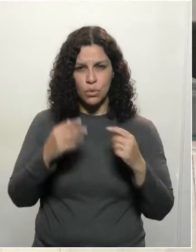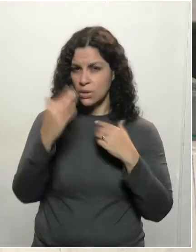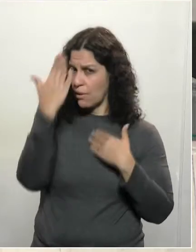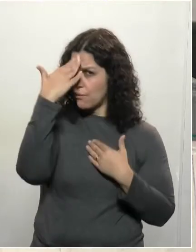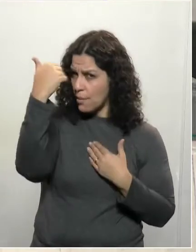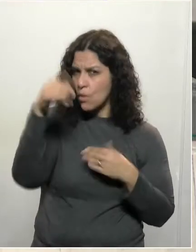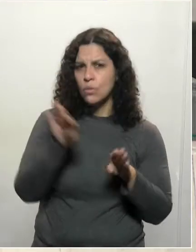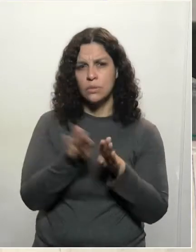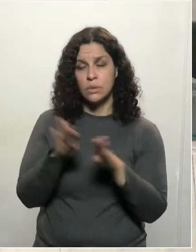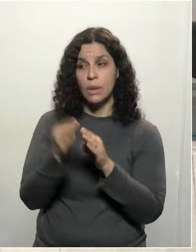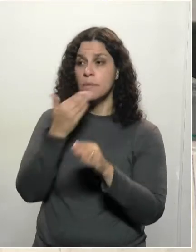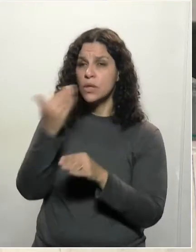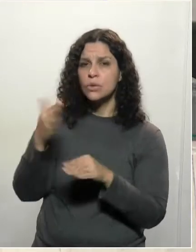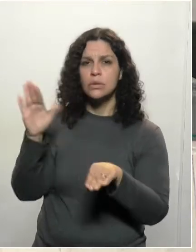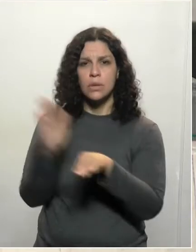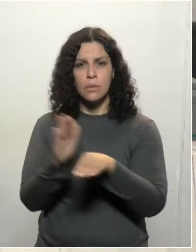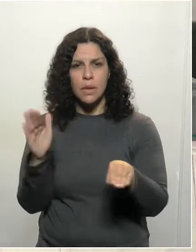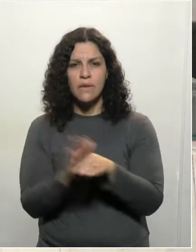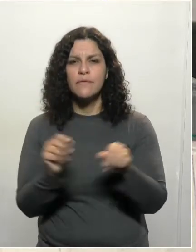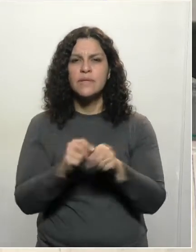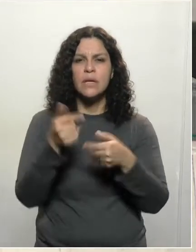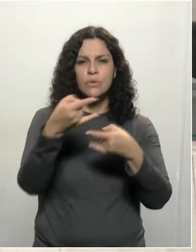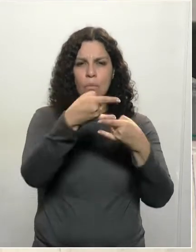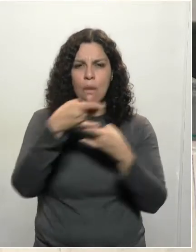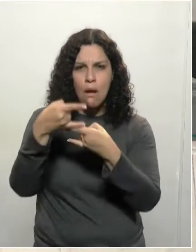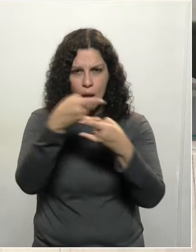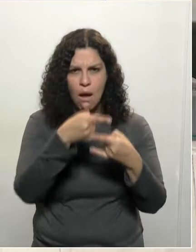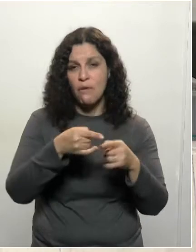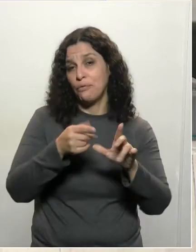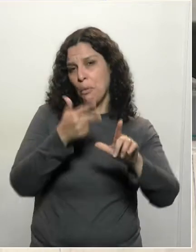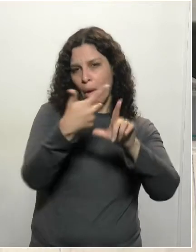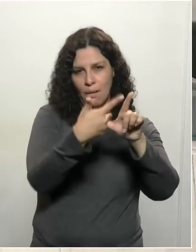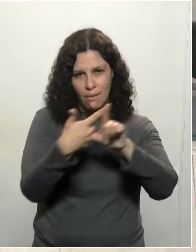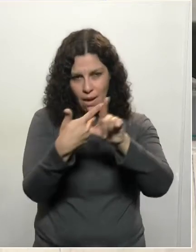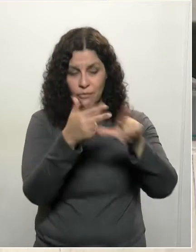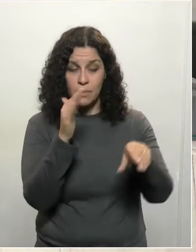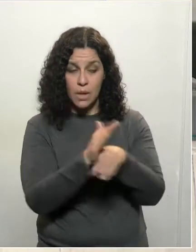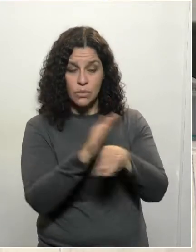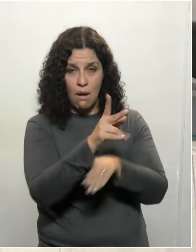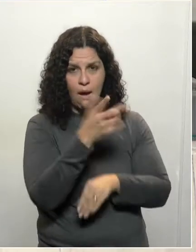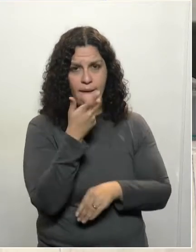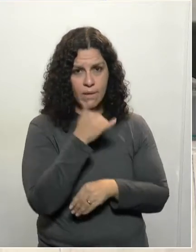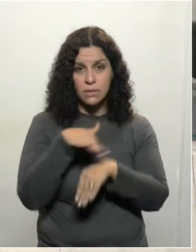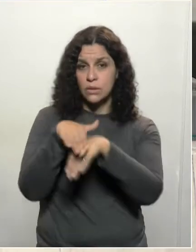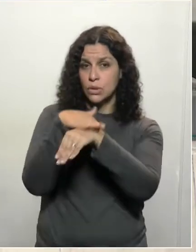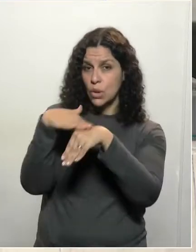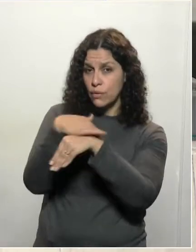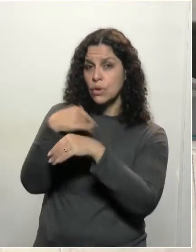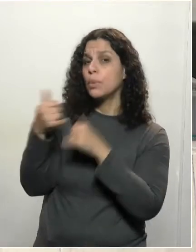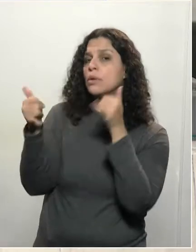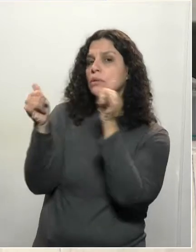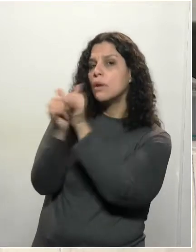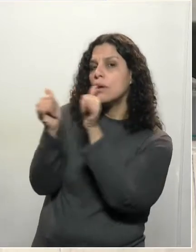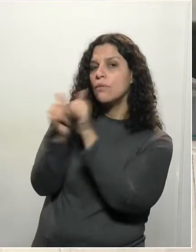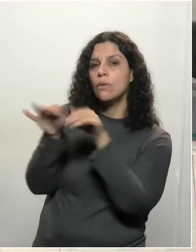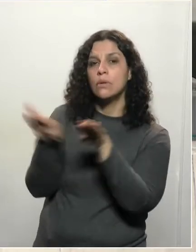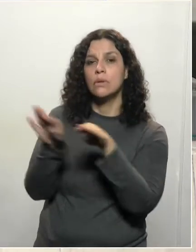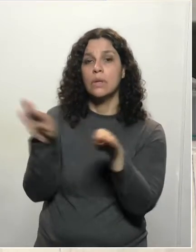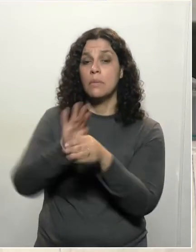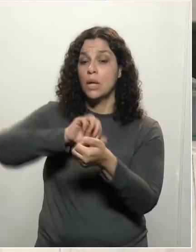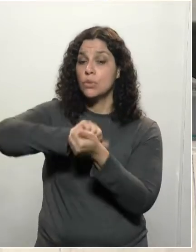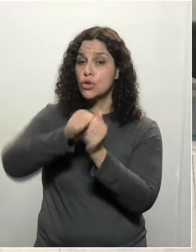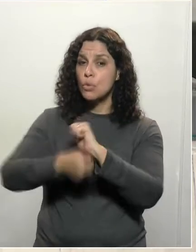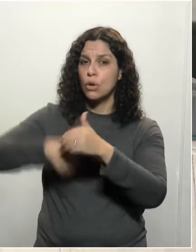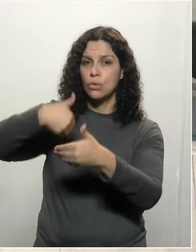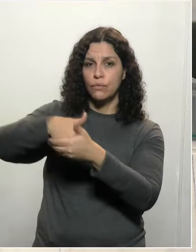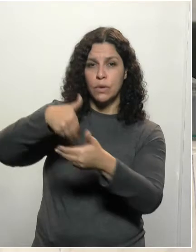famoso, pedindo para que fizesse uma live a favor desse menino. Eu conversei por telefone com um jogador